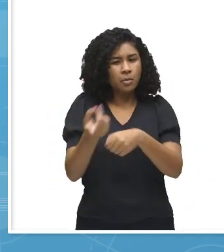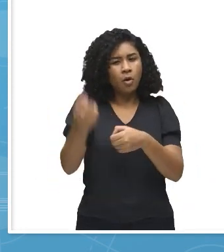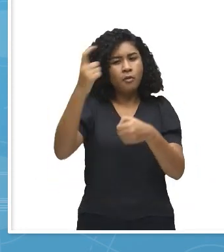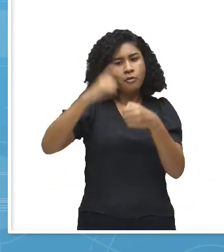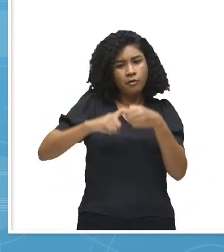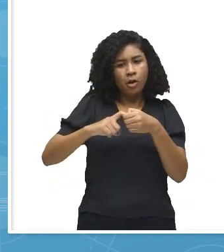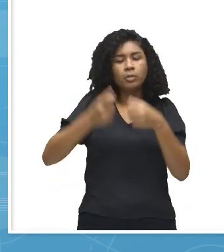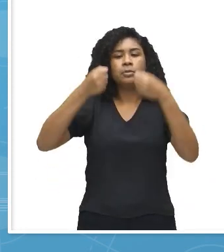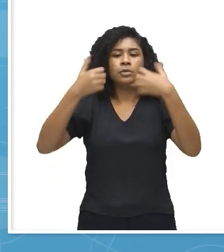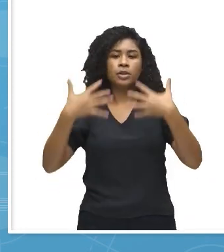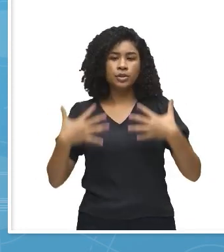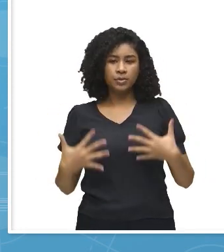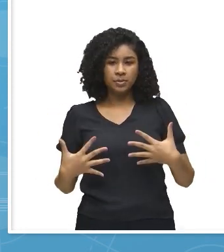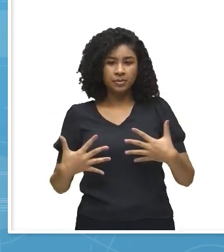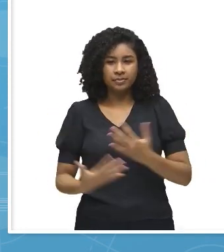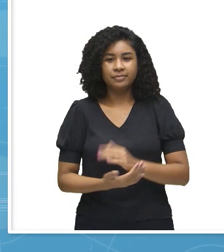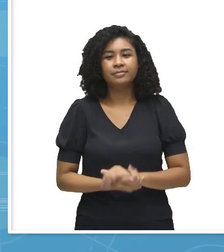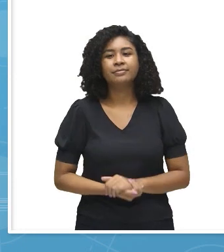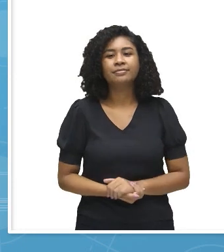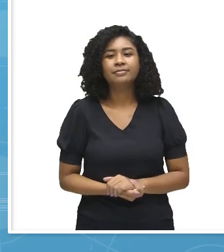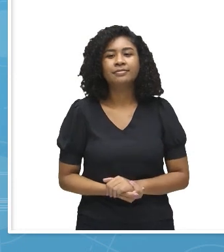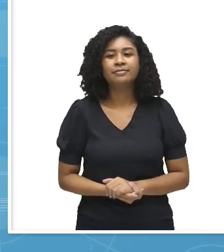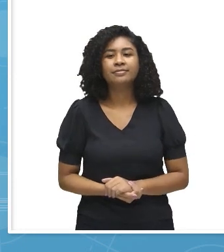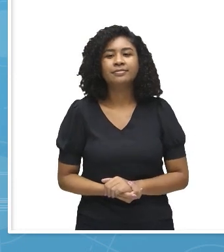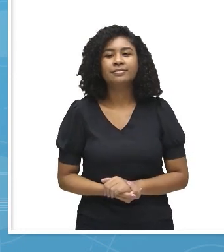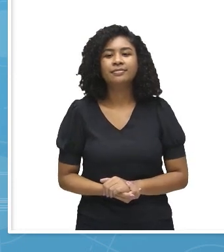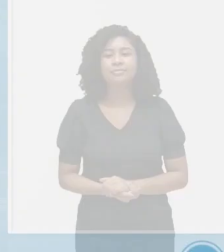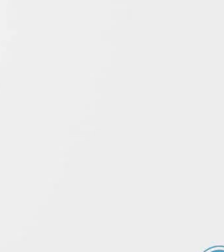comentar com vocês na interatividade.